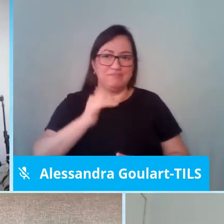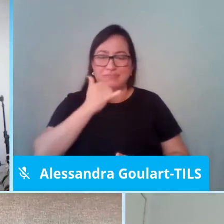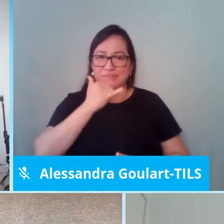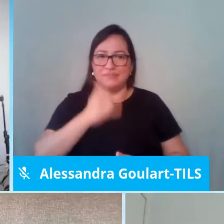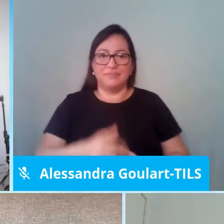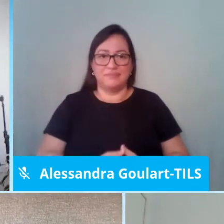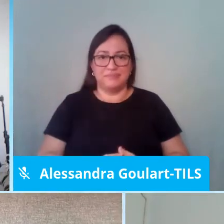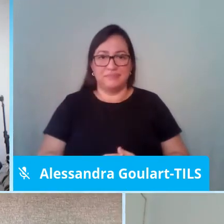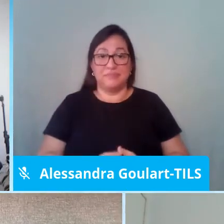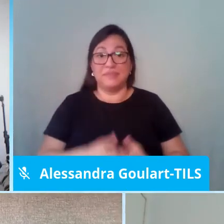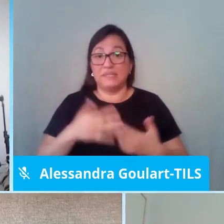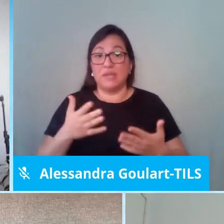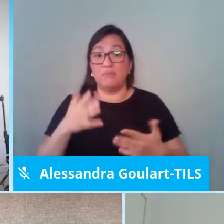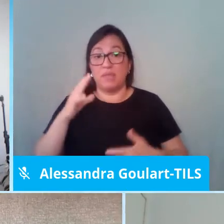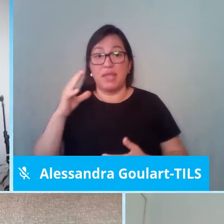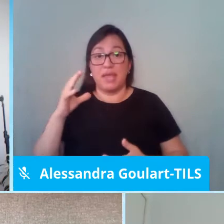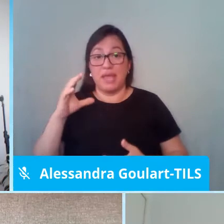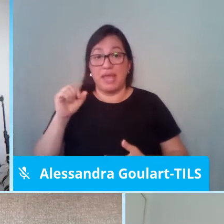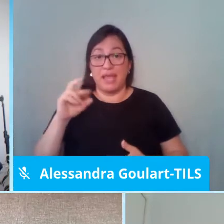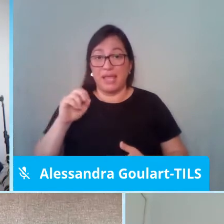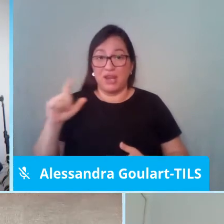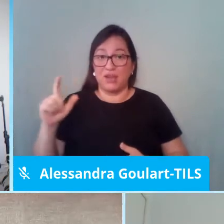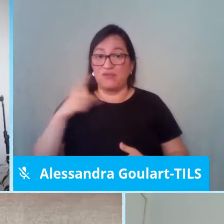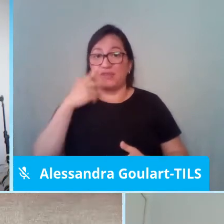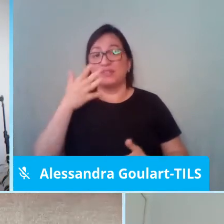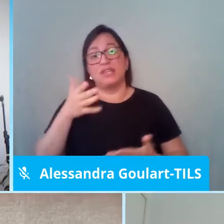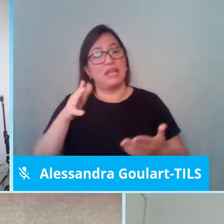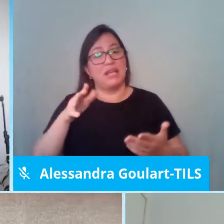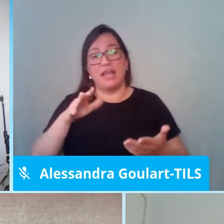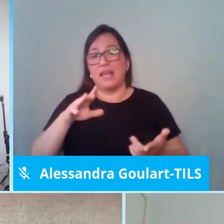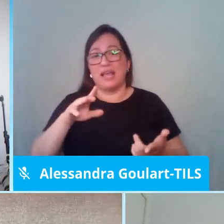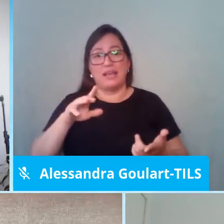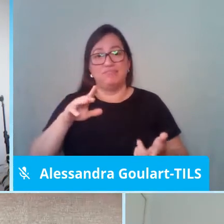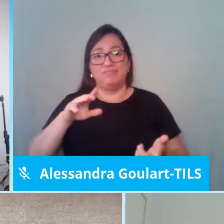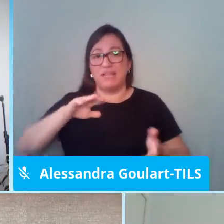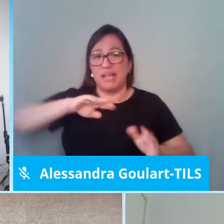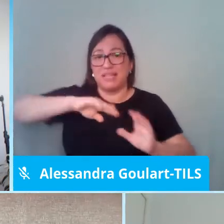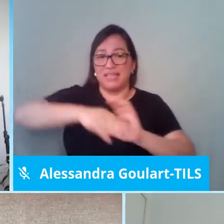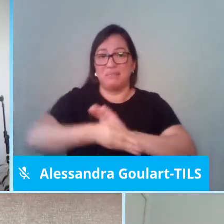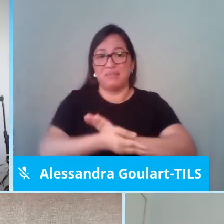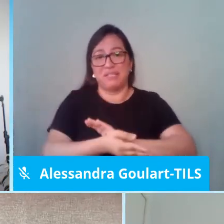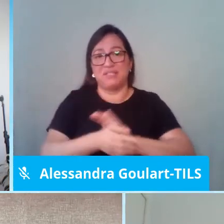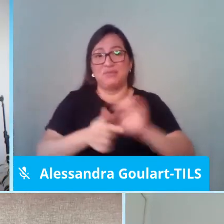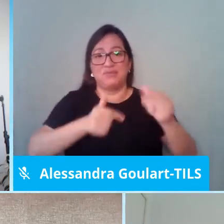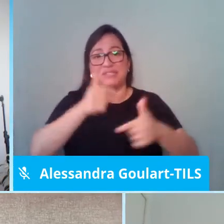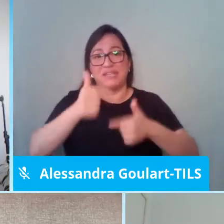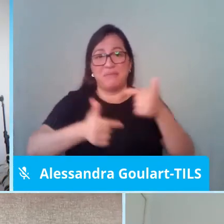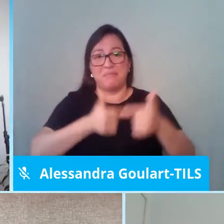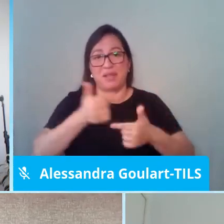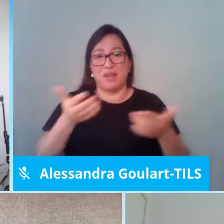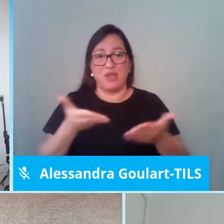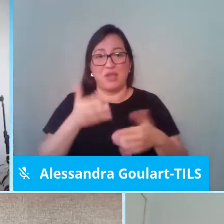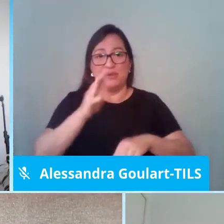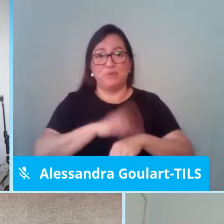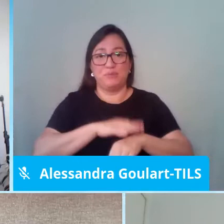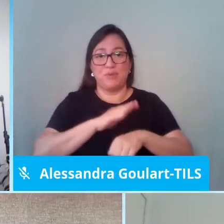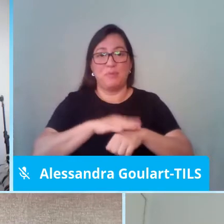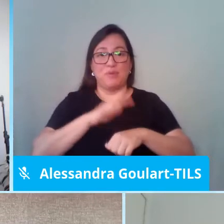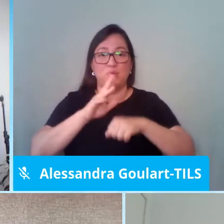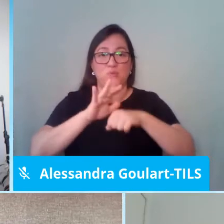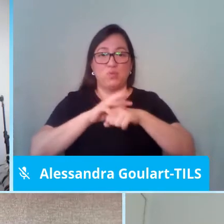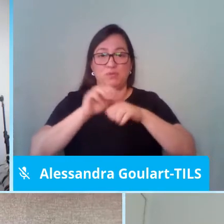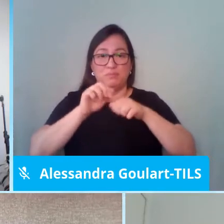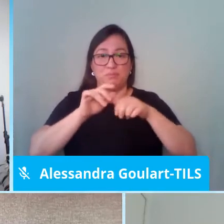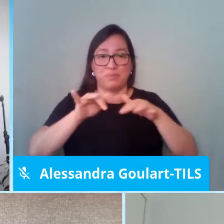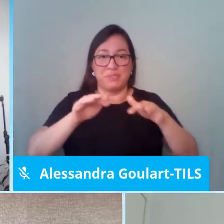A Carol comentou agora que tu estava falando sobre as adaptações do trabalho na pandemia, né? Sim. Se tu puder retomar